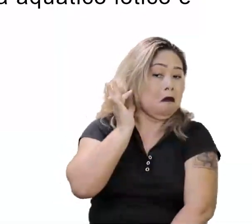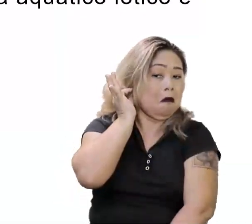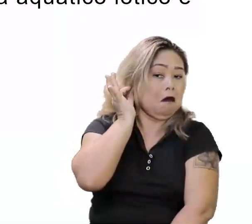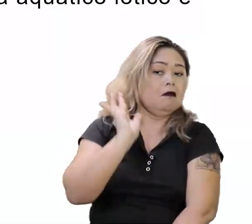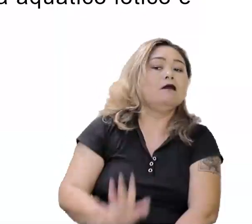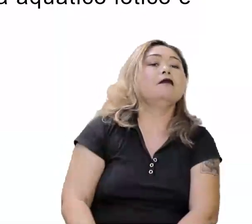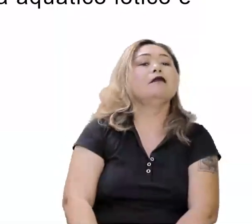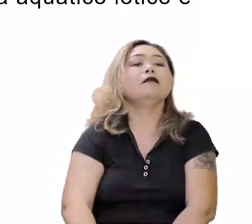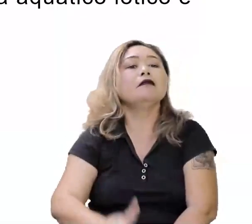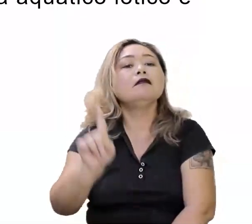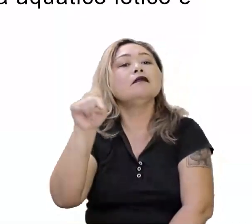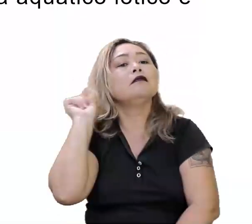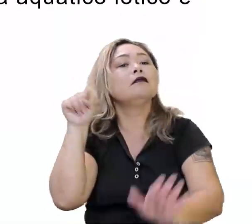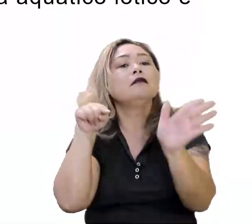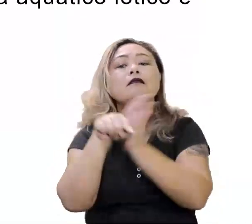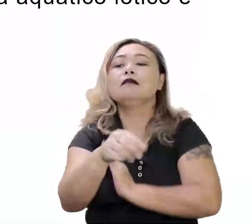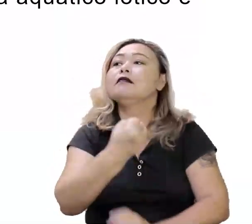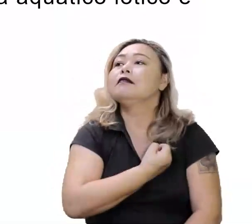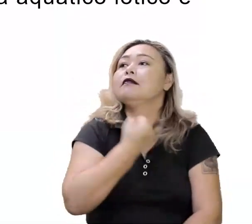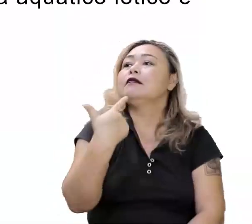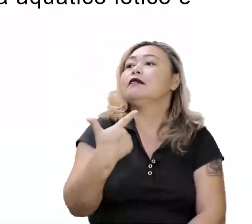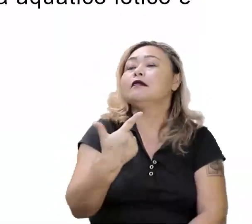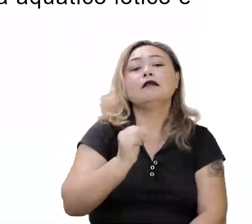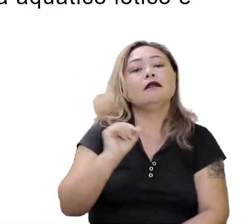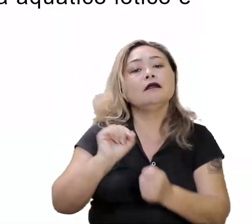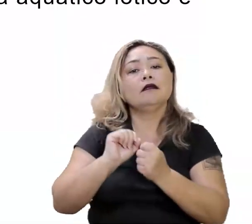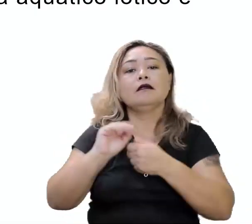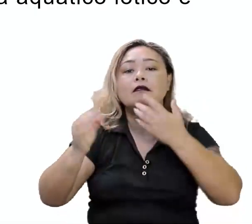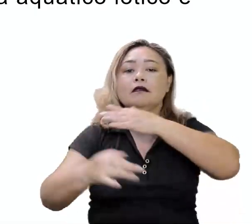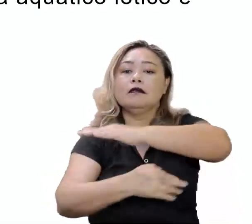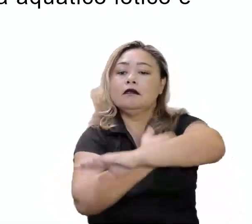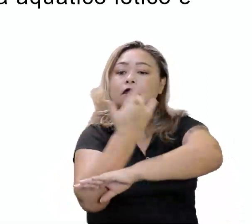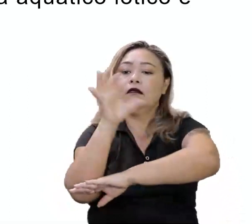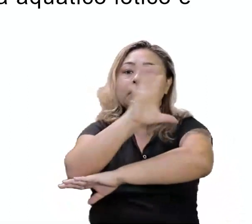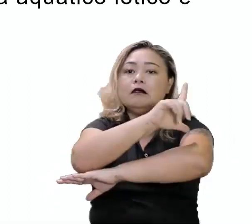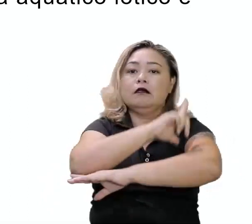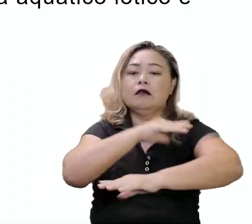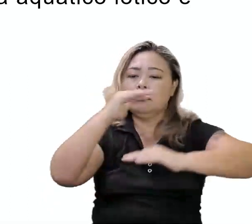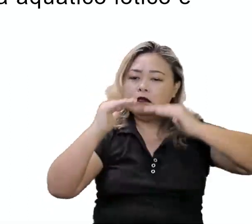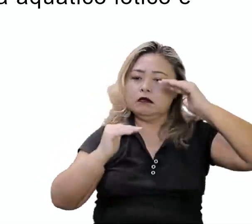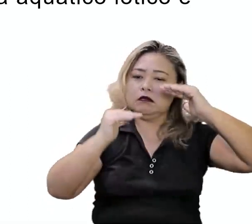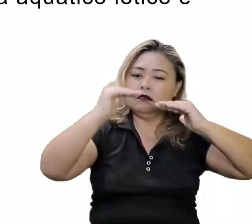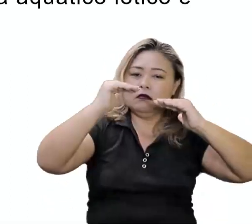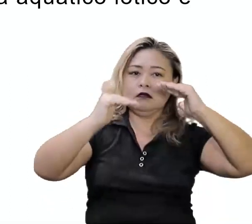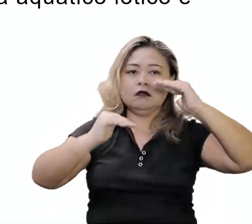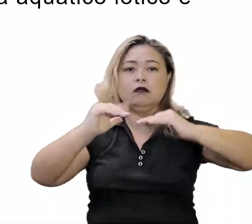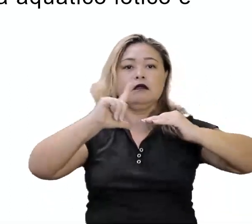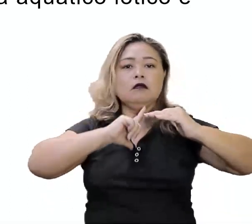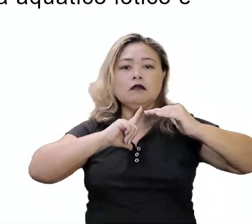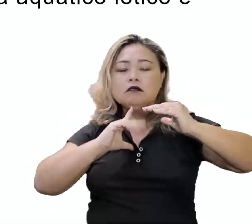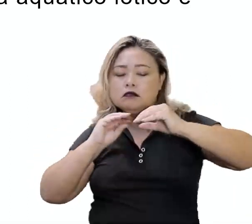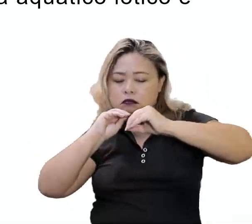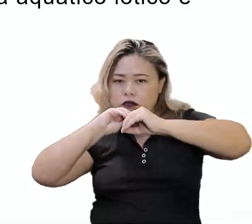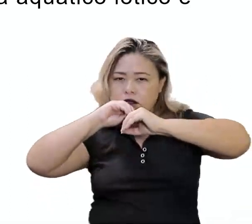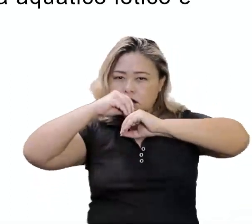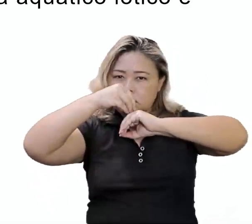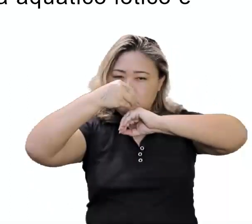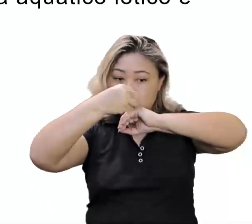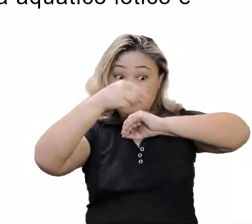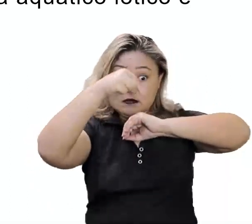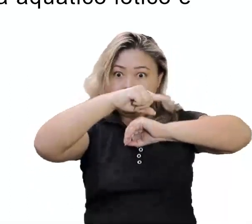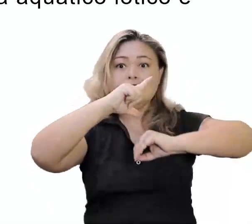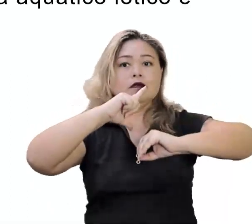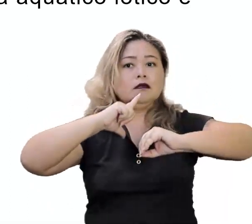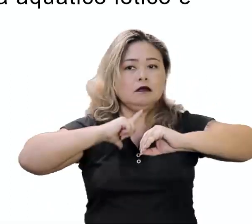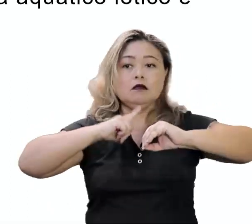embora? Questão de número 2. Em um ecossistema, o equilíbrio existente da interação entre os organismos